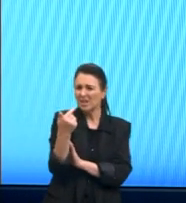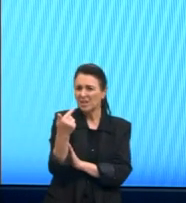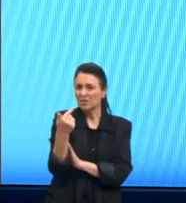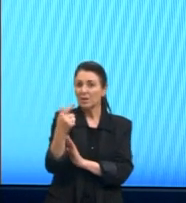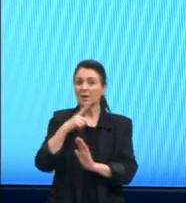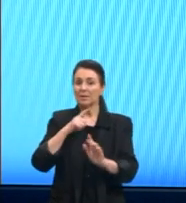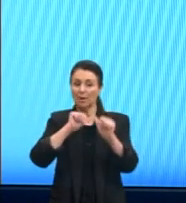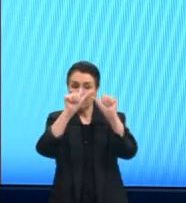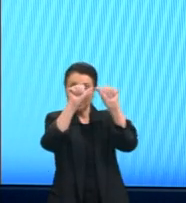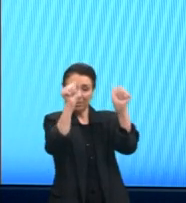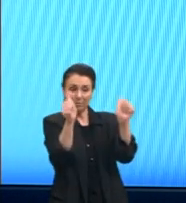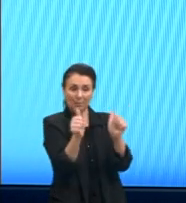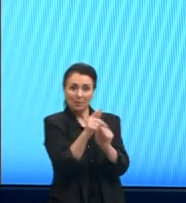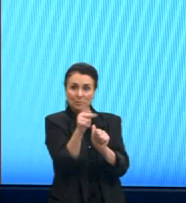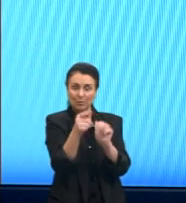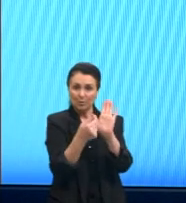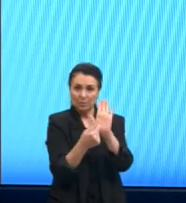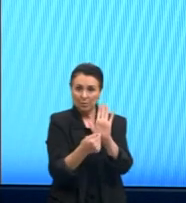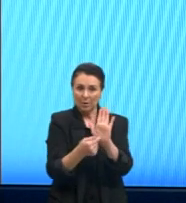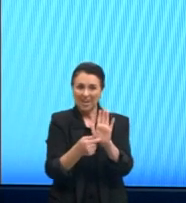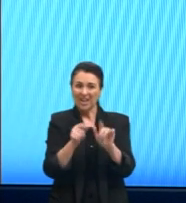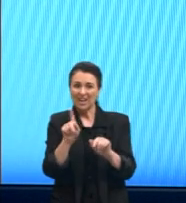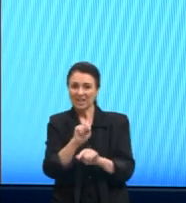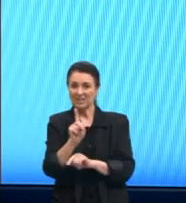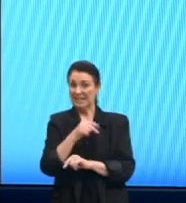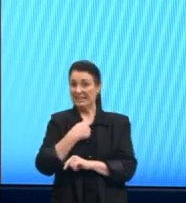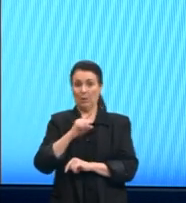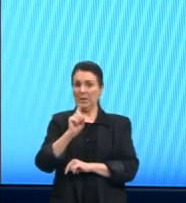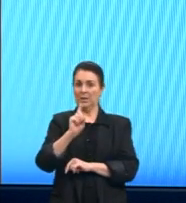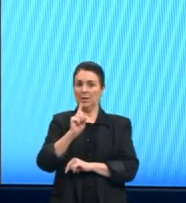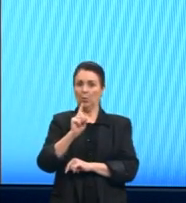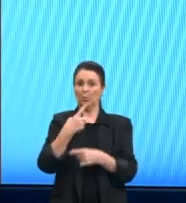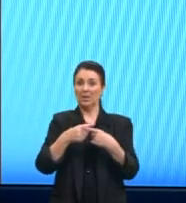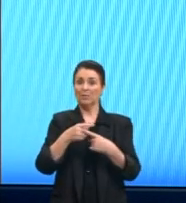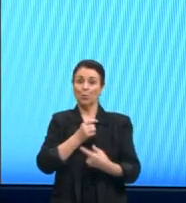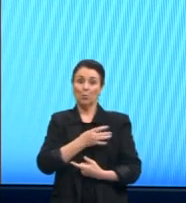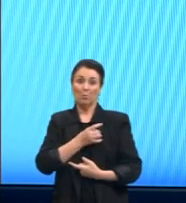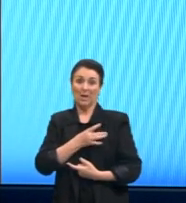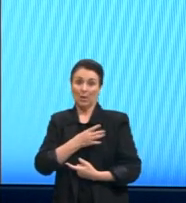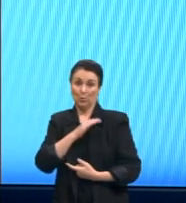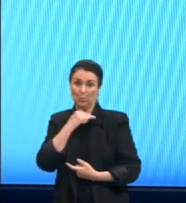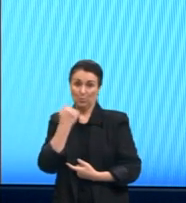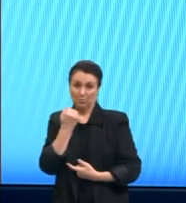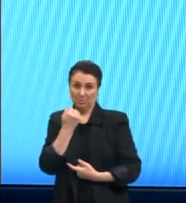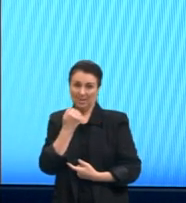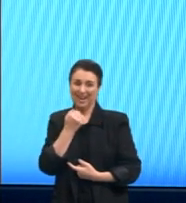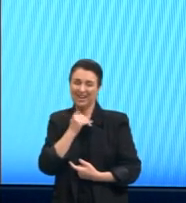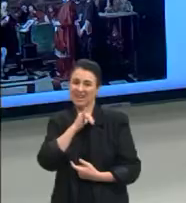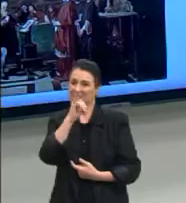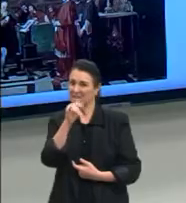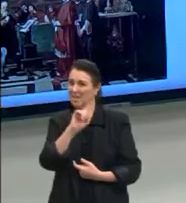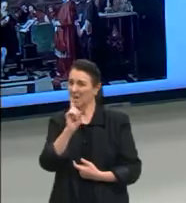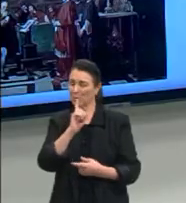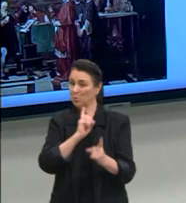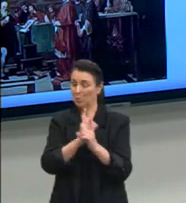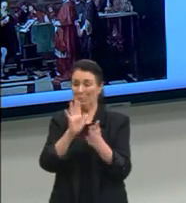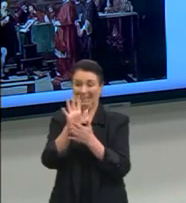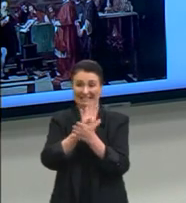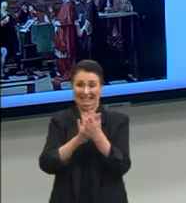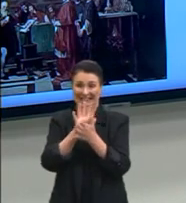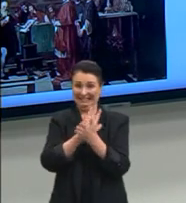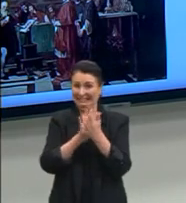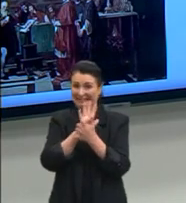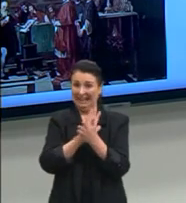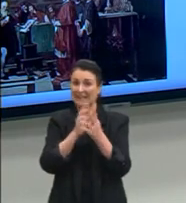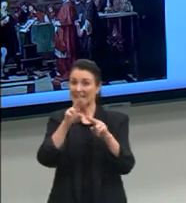da Santa Inquisição ele desmente a sua ação descoberta com medo de ir para a fogueira E aí ele reafirma então que a terra continua sendo o